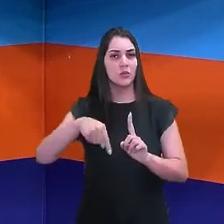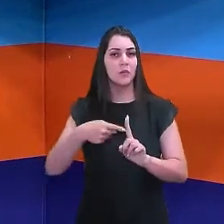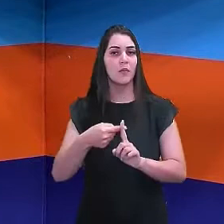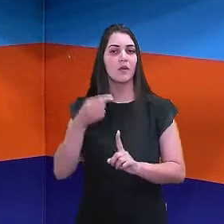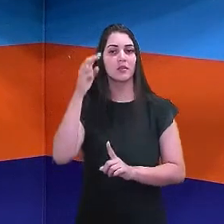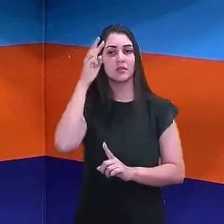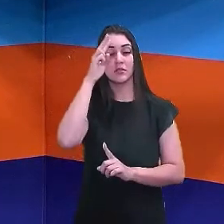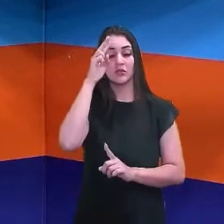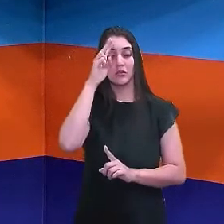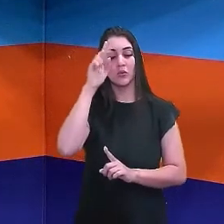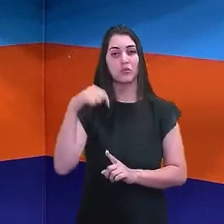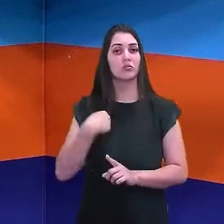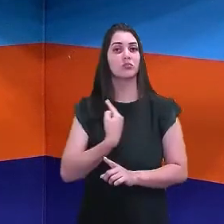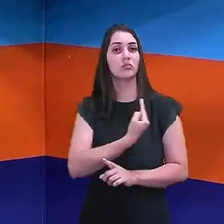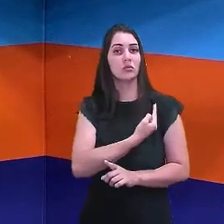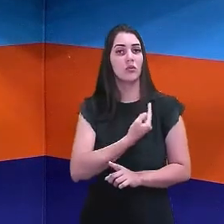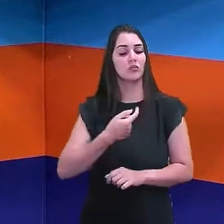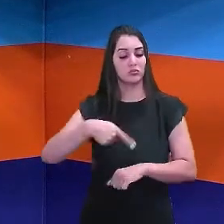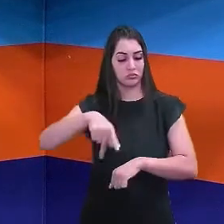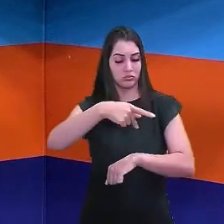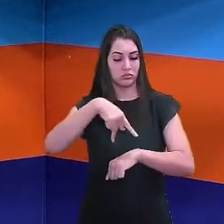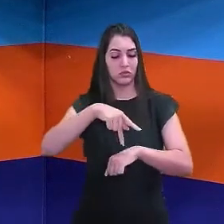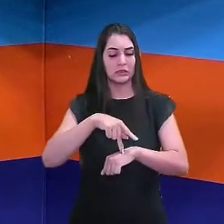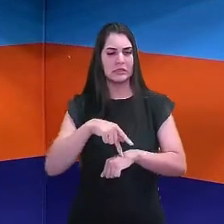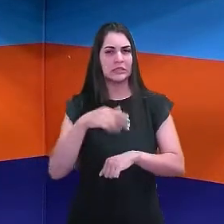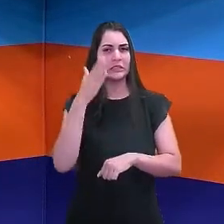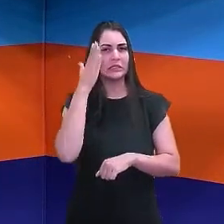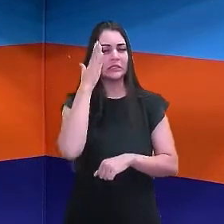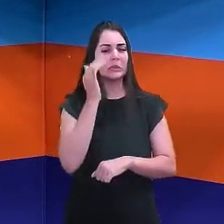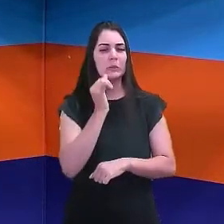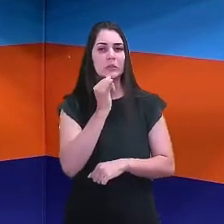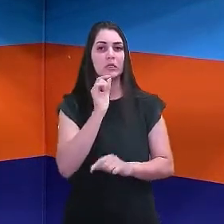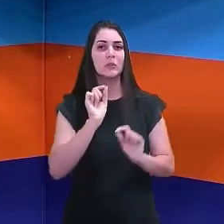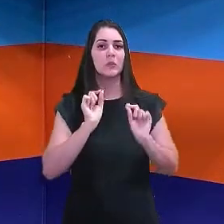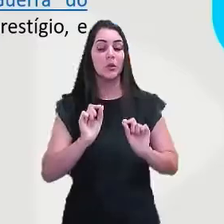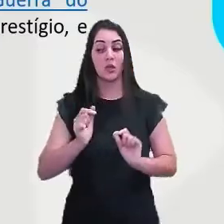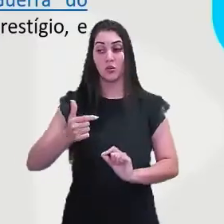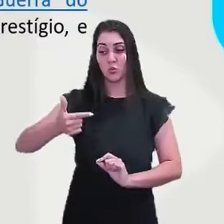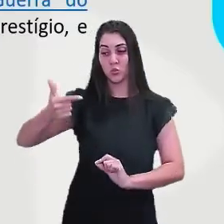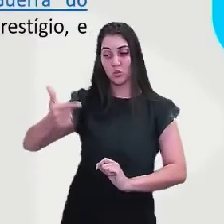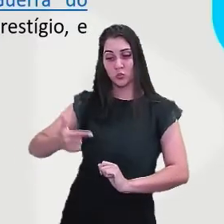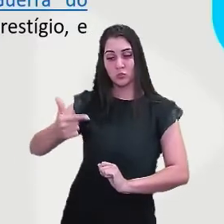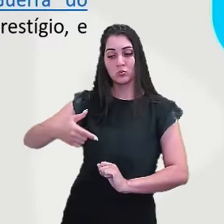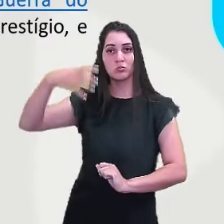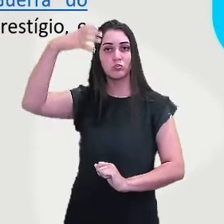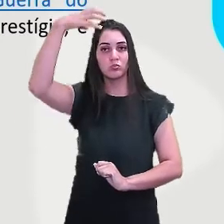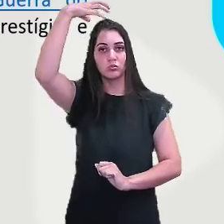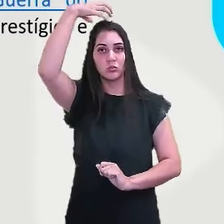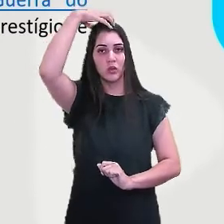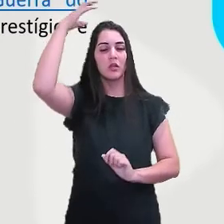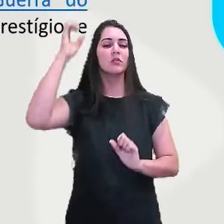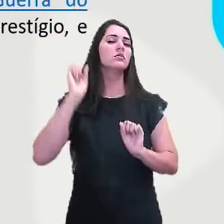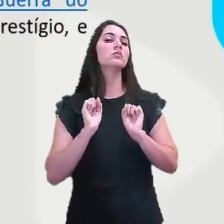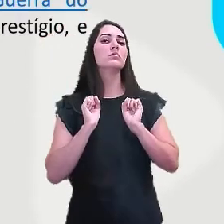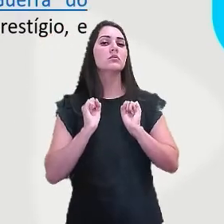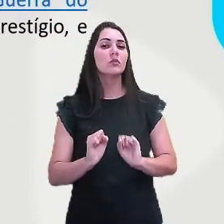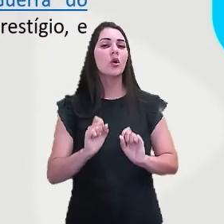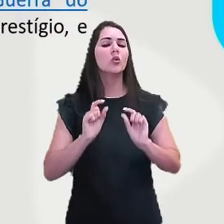país, entender, por exemplo, que o segundo reinado ele pode